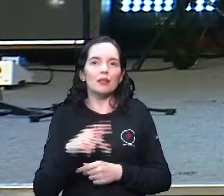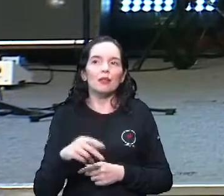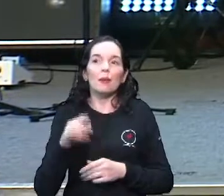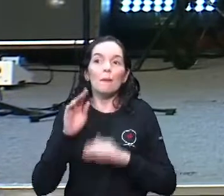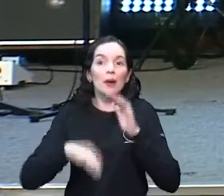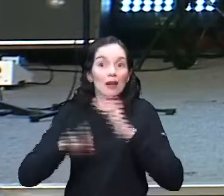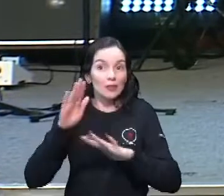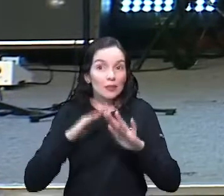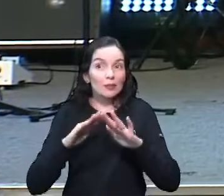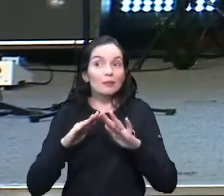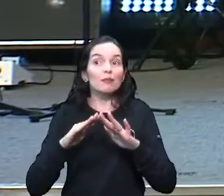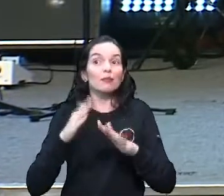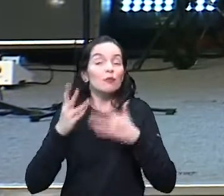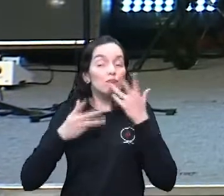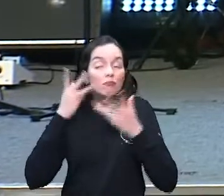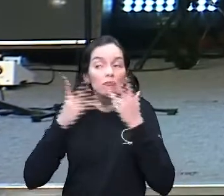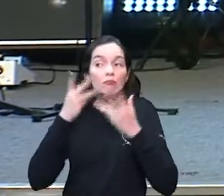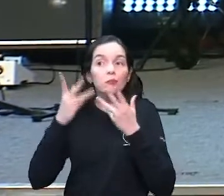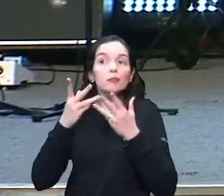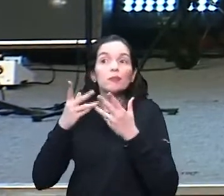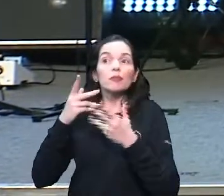as suas palavras definem futuro,